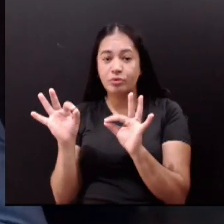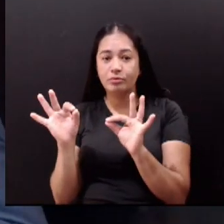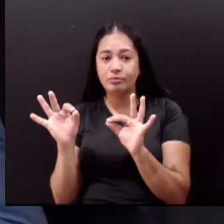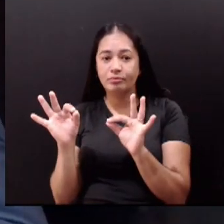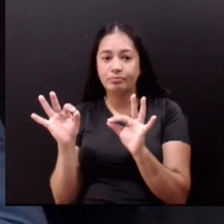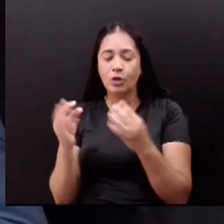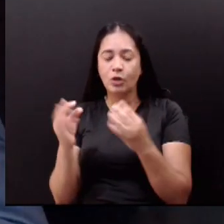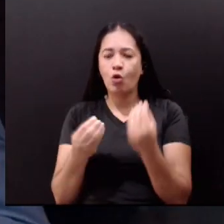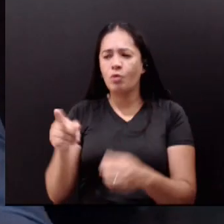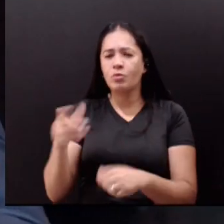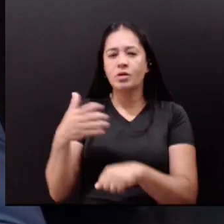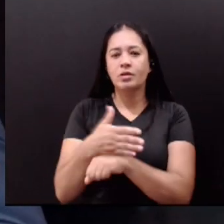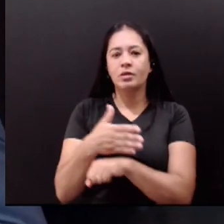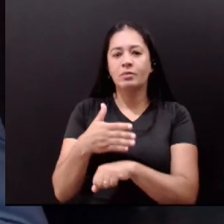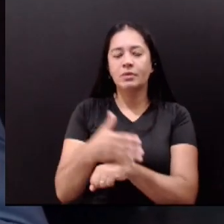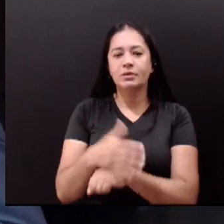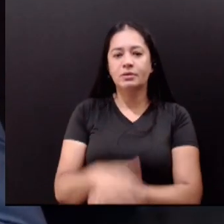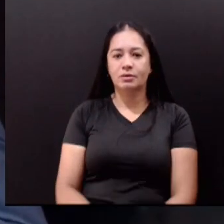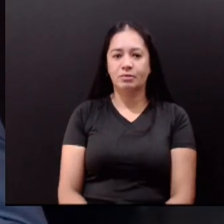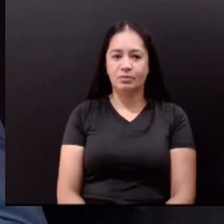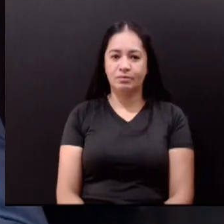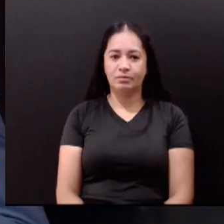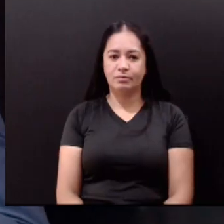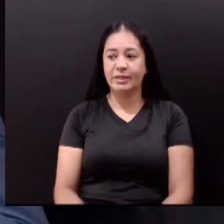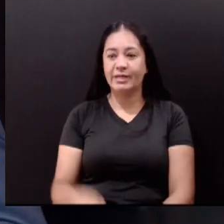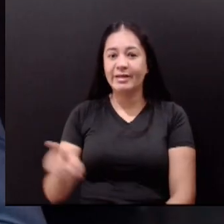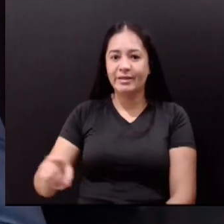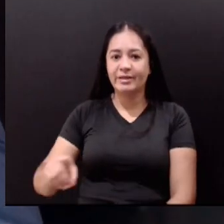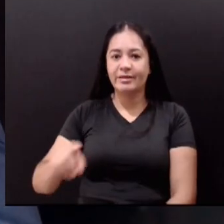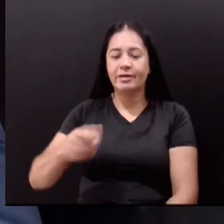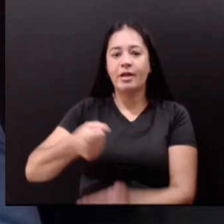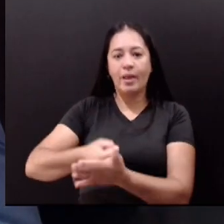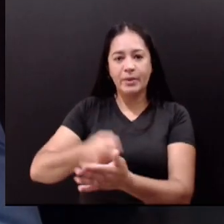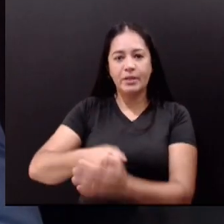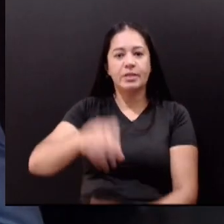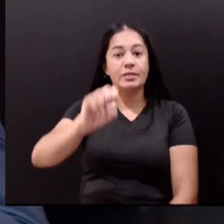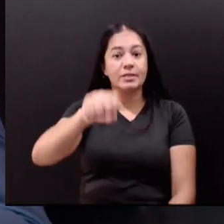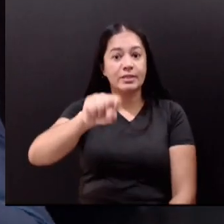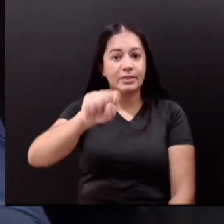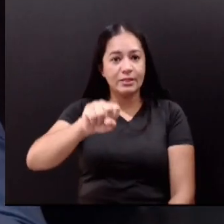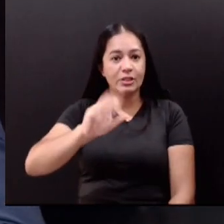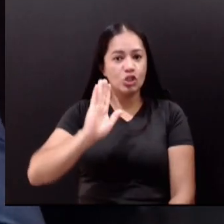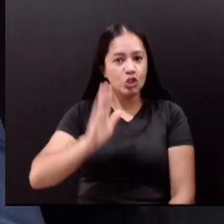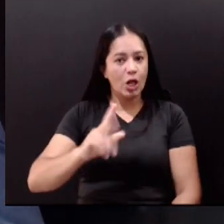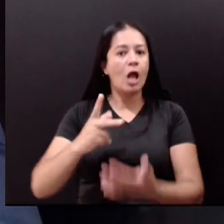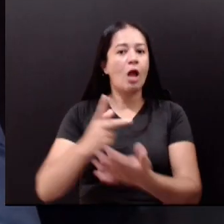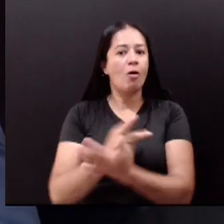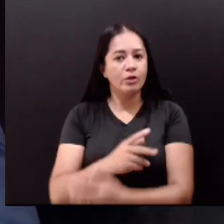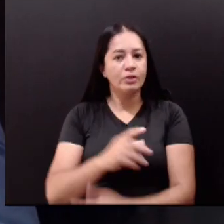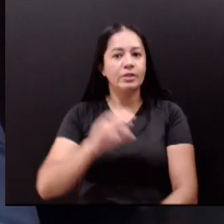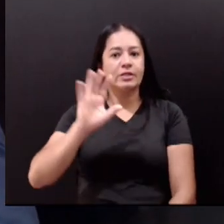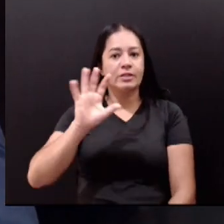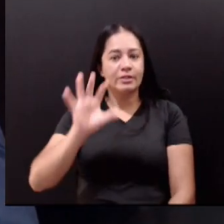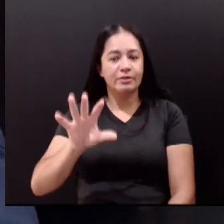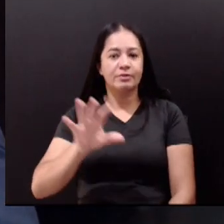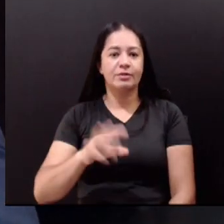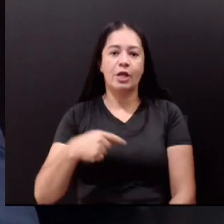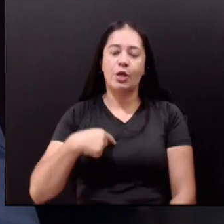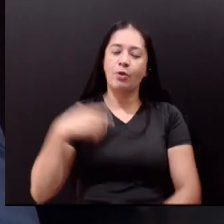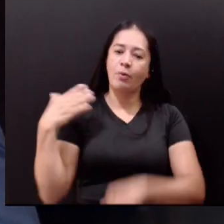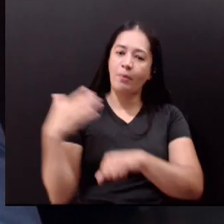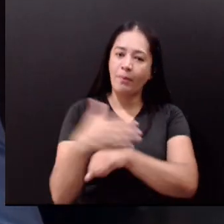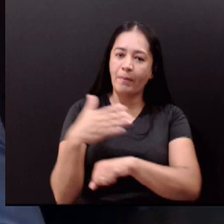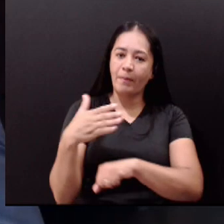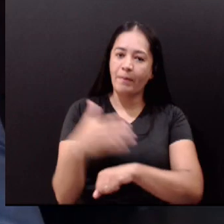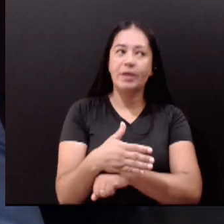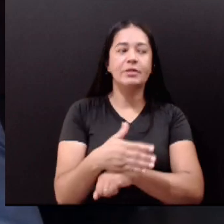participando? E ele será duramente penalizado. Nós tivemos já exemplos aqui, eu participei de um processo